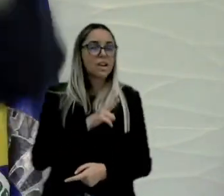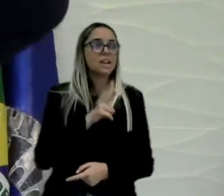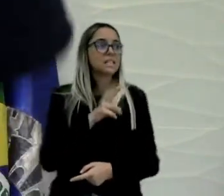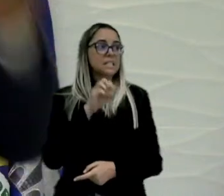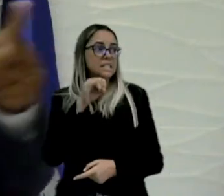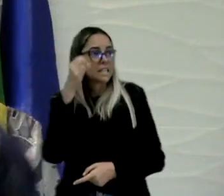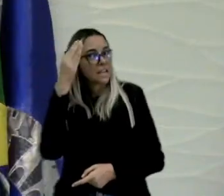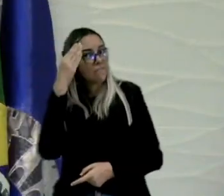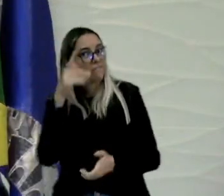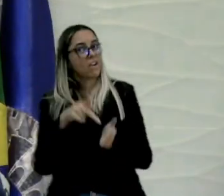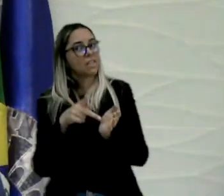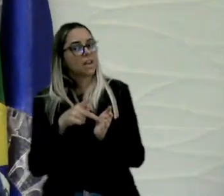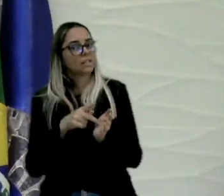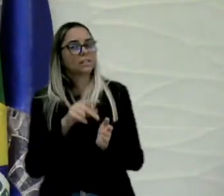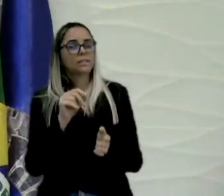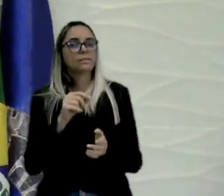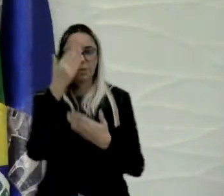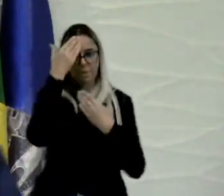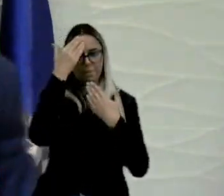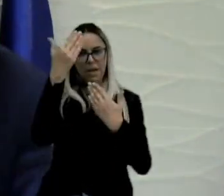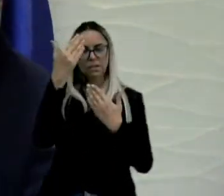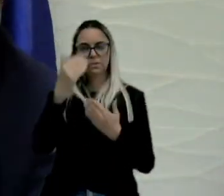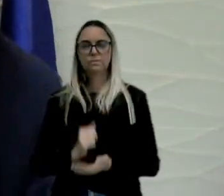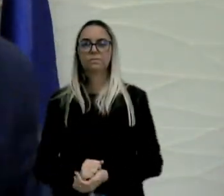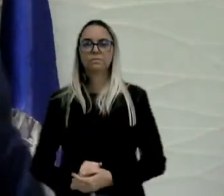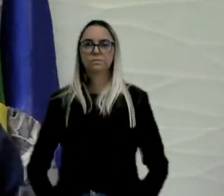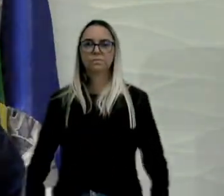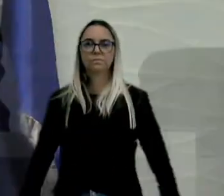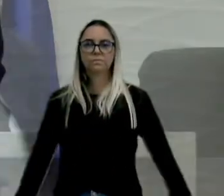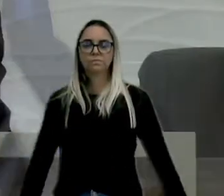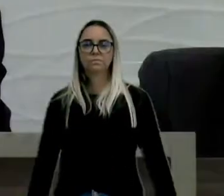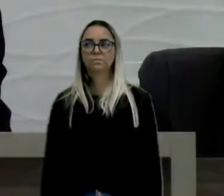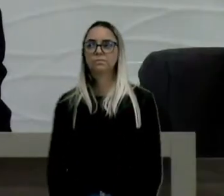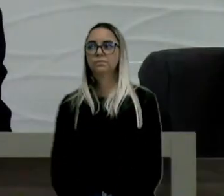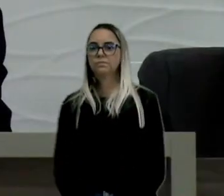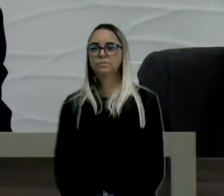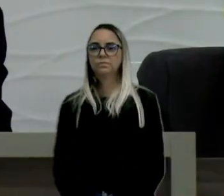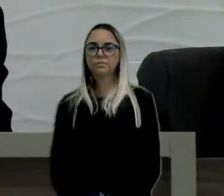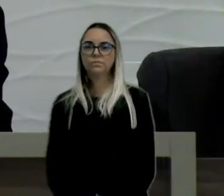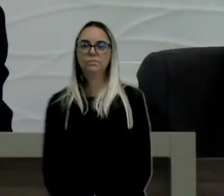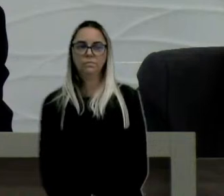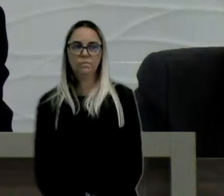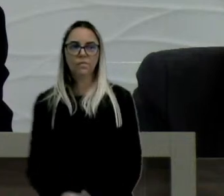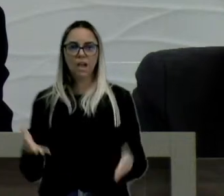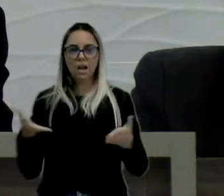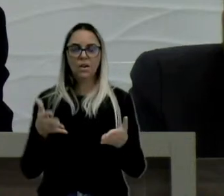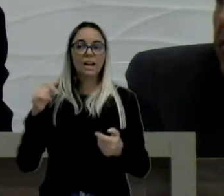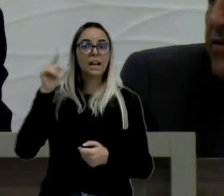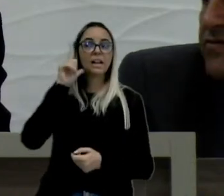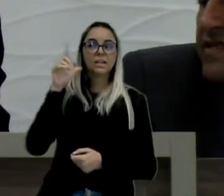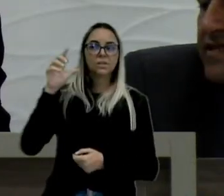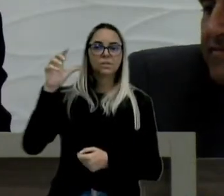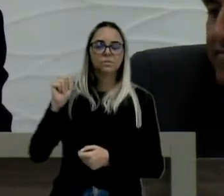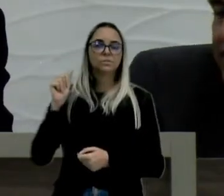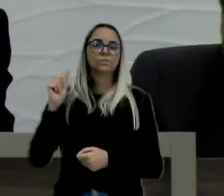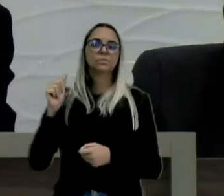povo quem são eles Muito obrigado faculta a palavra Vereador Leo da ação soci